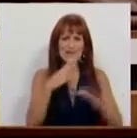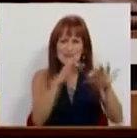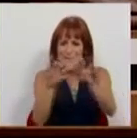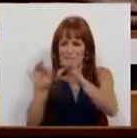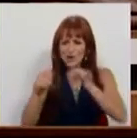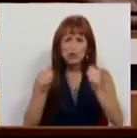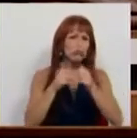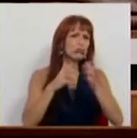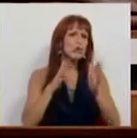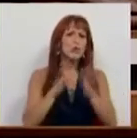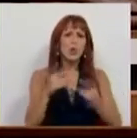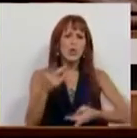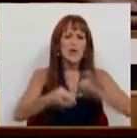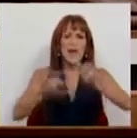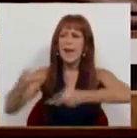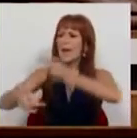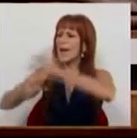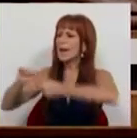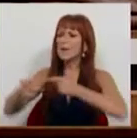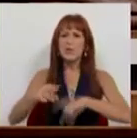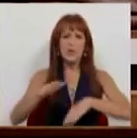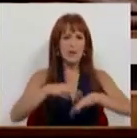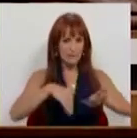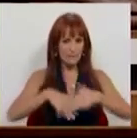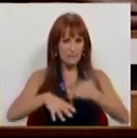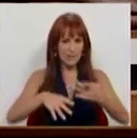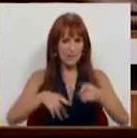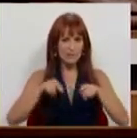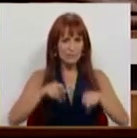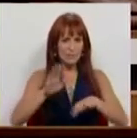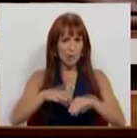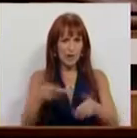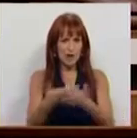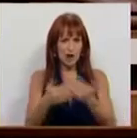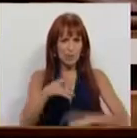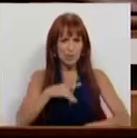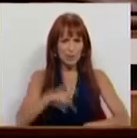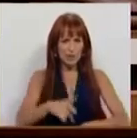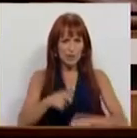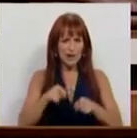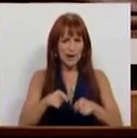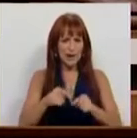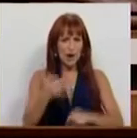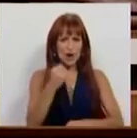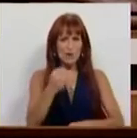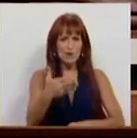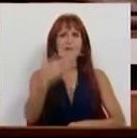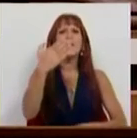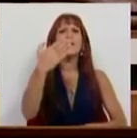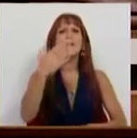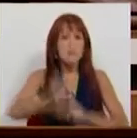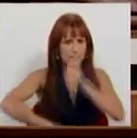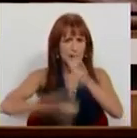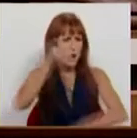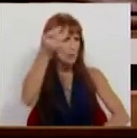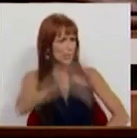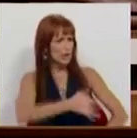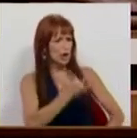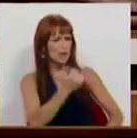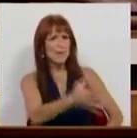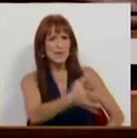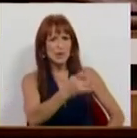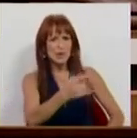se há uma unanimidade em todas as análises que se fazem sobre a economia portuguesa, é que 2017 será melhor que